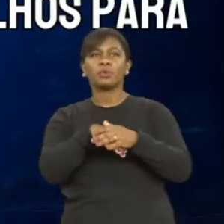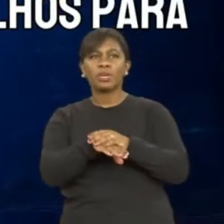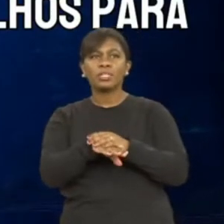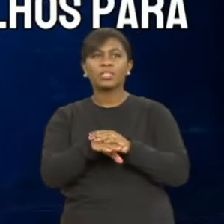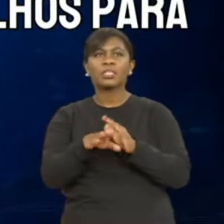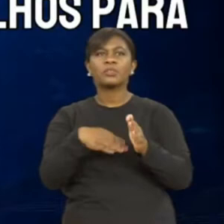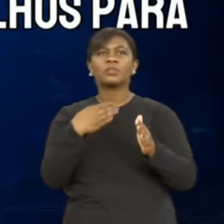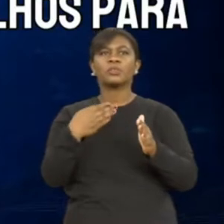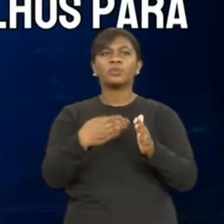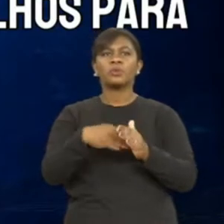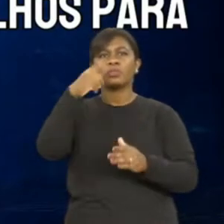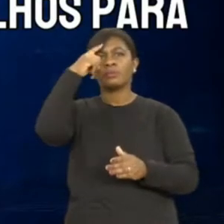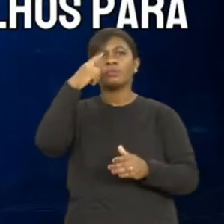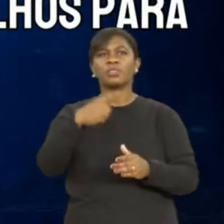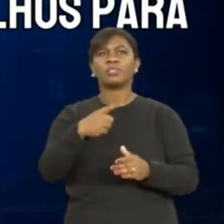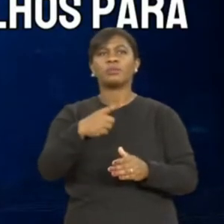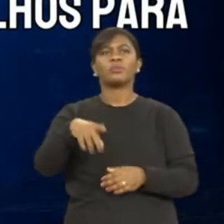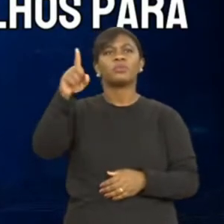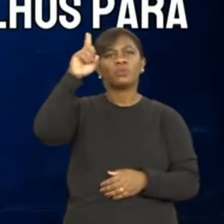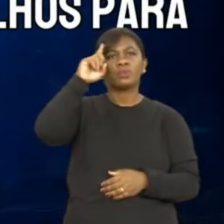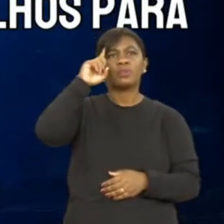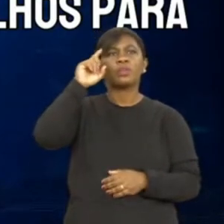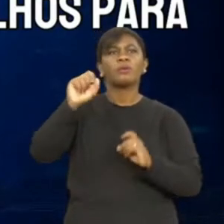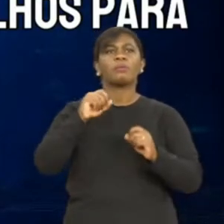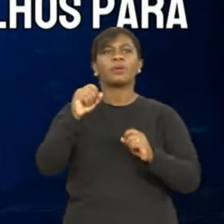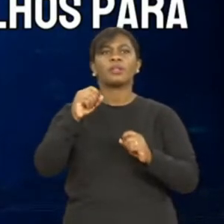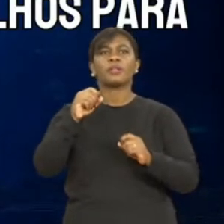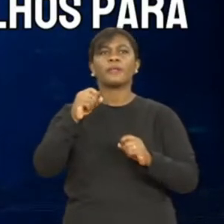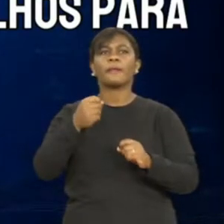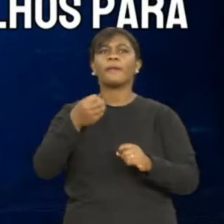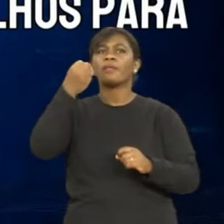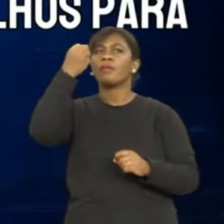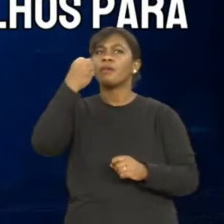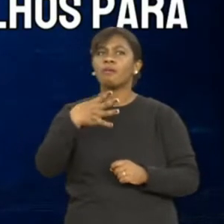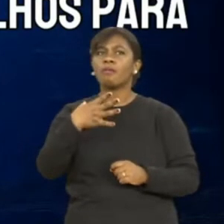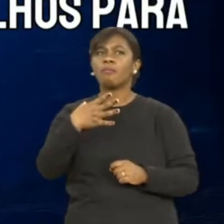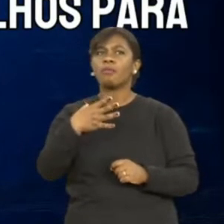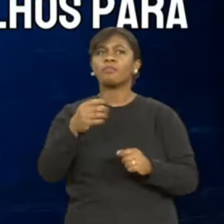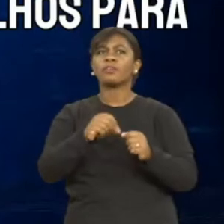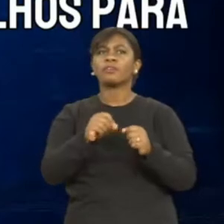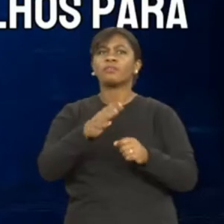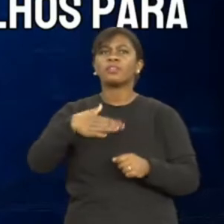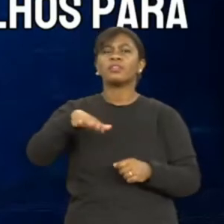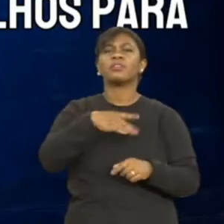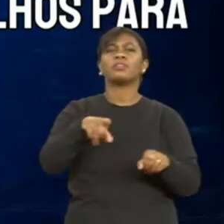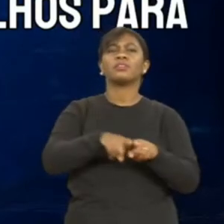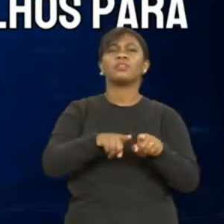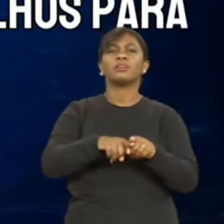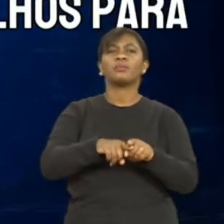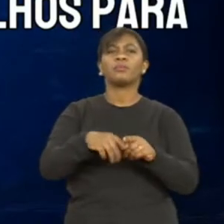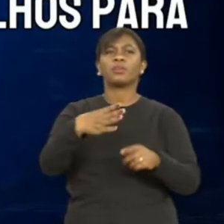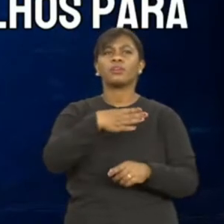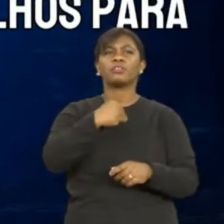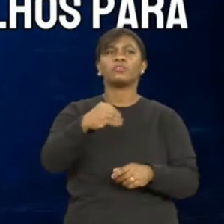meus mandamentos todos os dias, para que bem lhes fosse a eles e a seus filhos